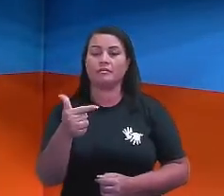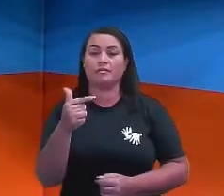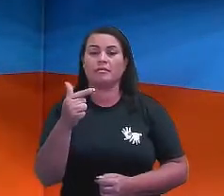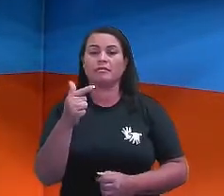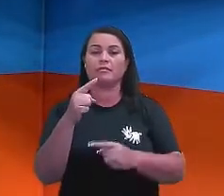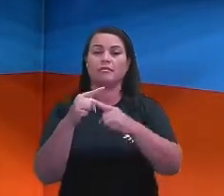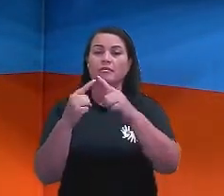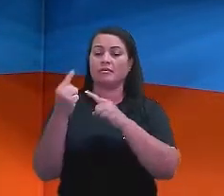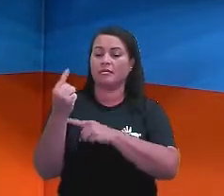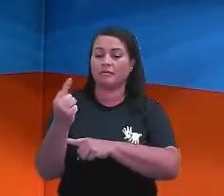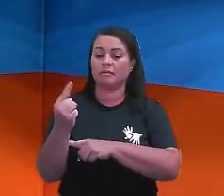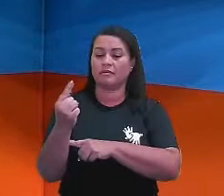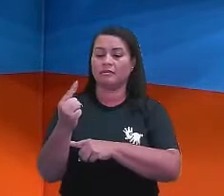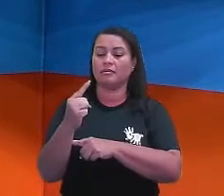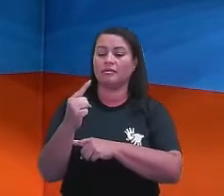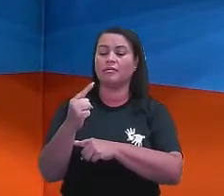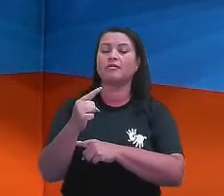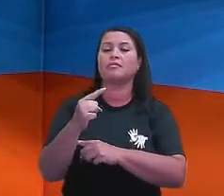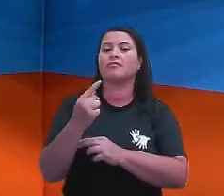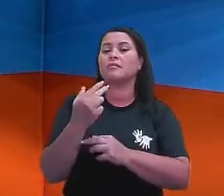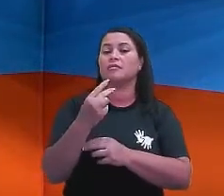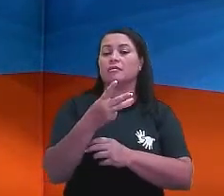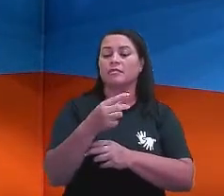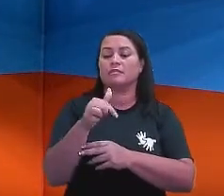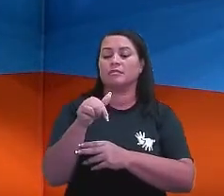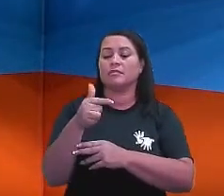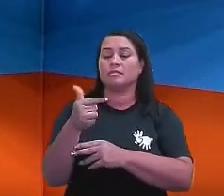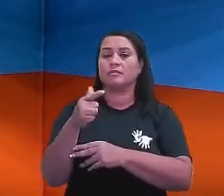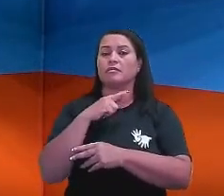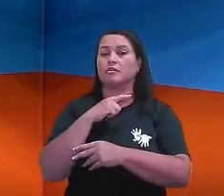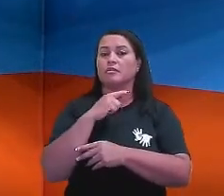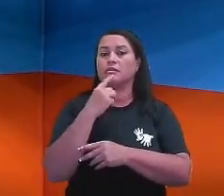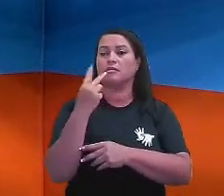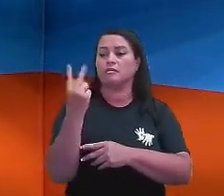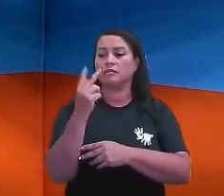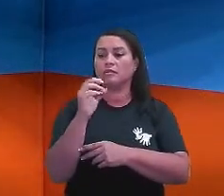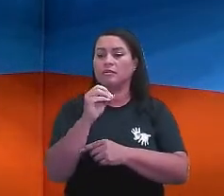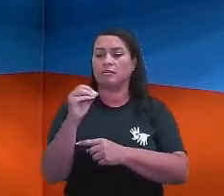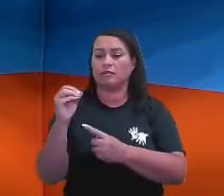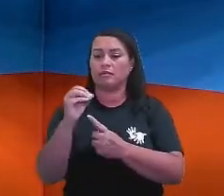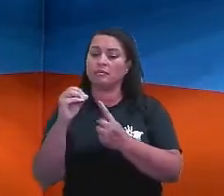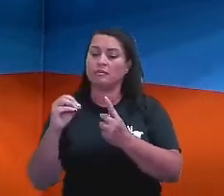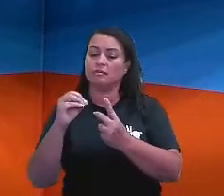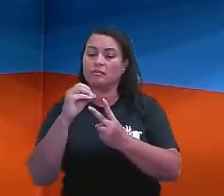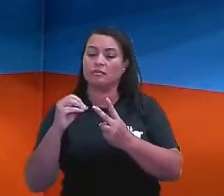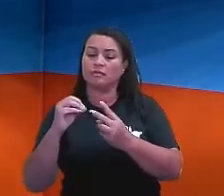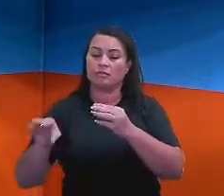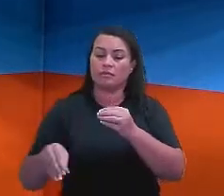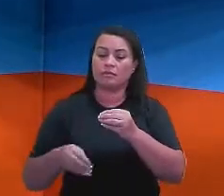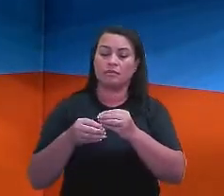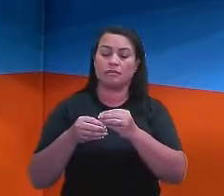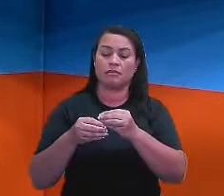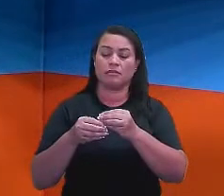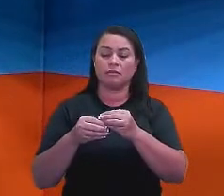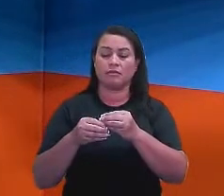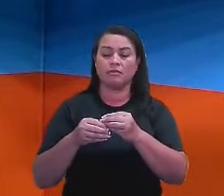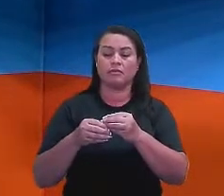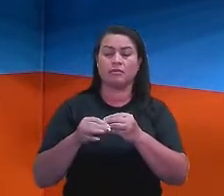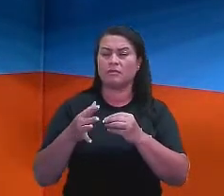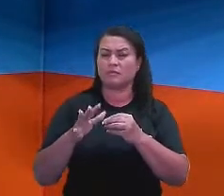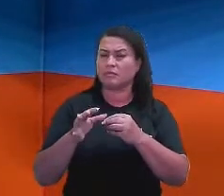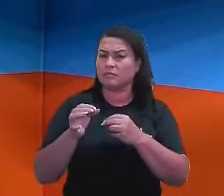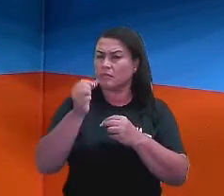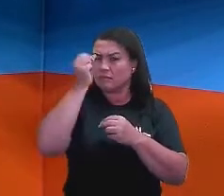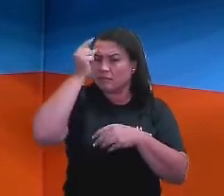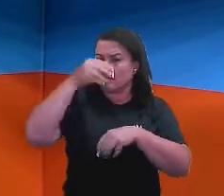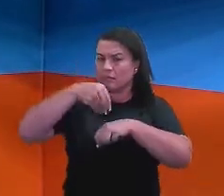vamos multiplicar aí, dá 372. Se tem 2 zeros aí, eu faço o quê? Acrescento aqui. Isso é só uma ideia